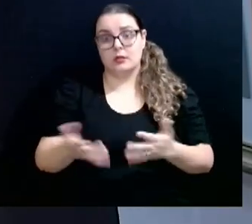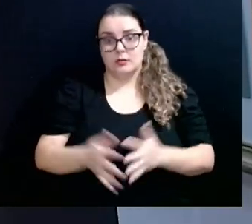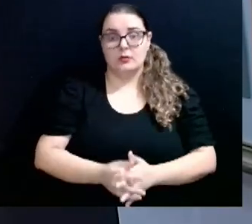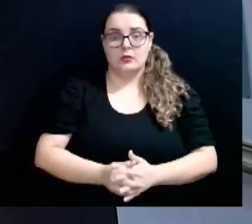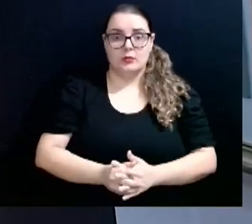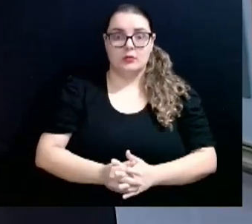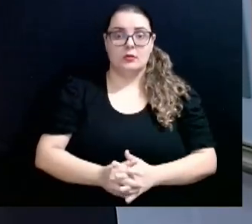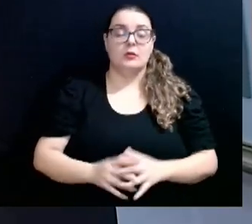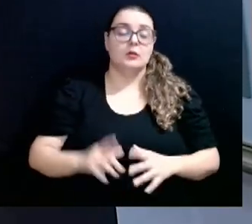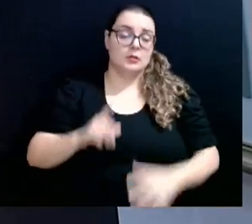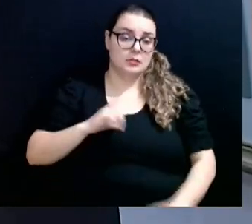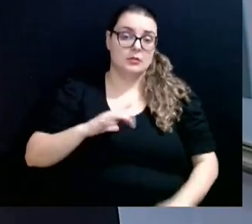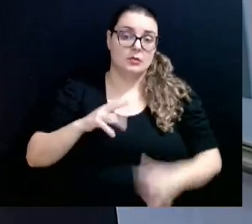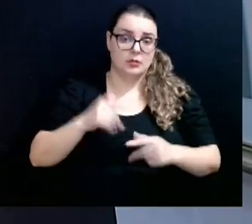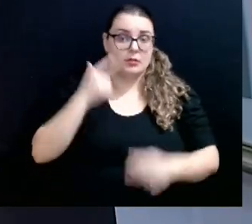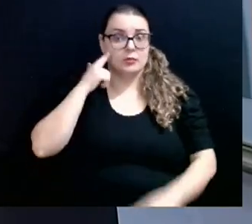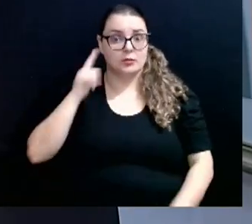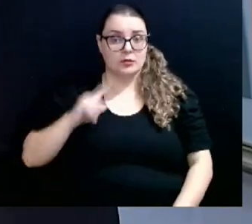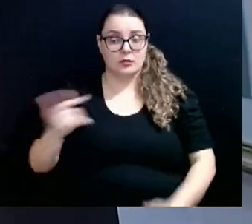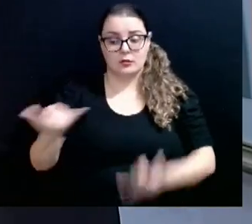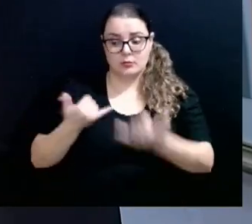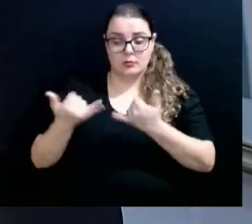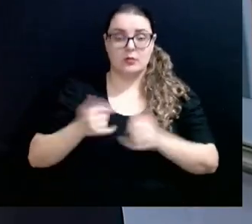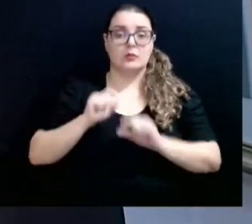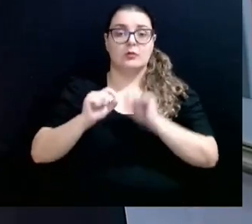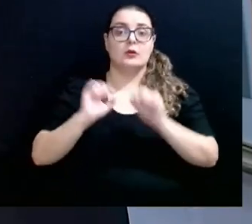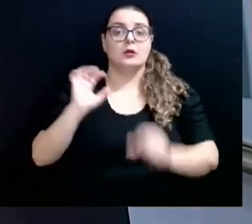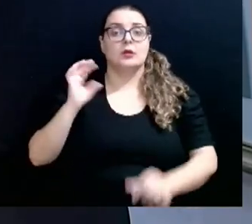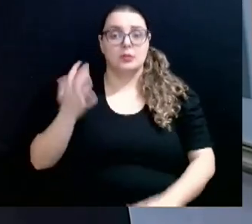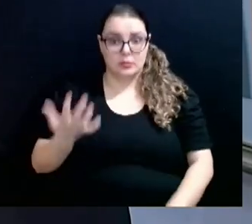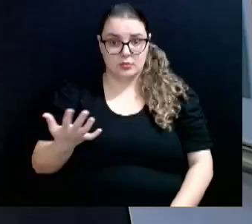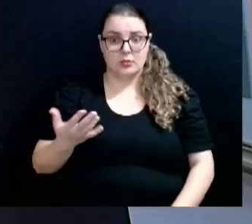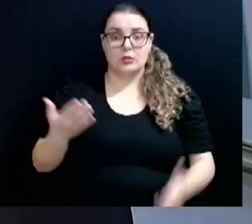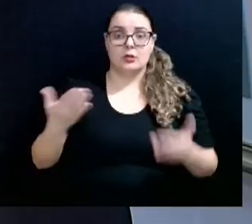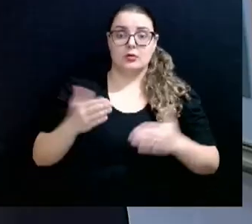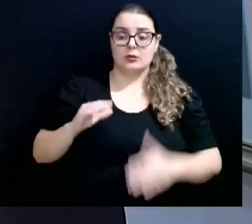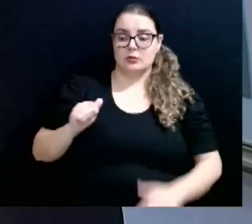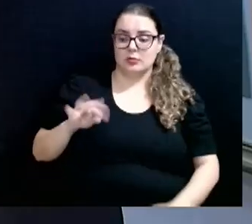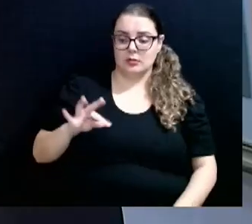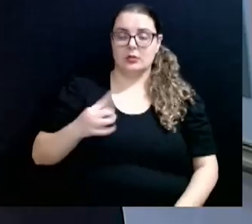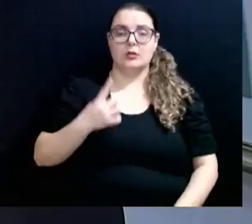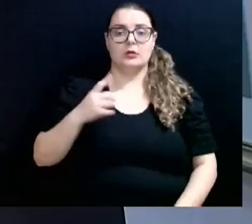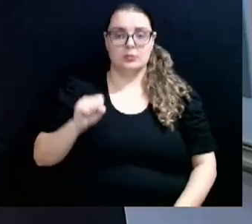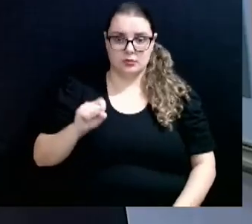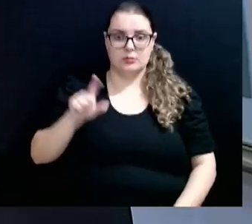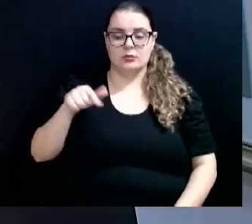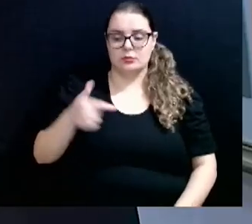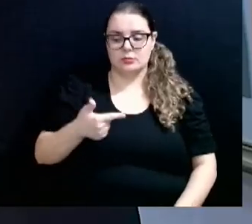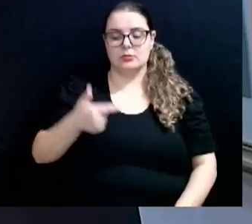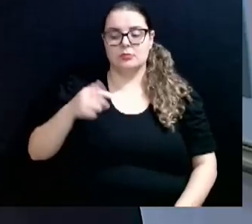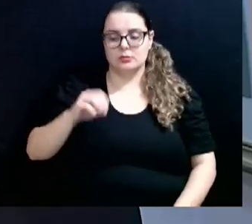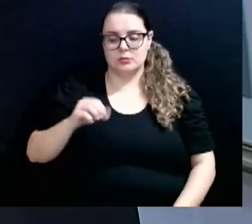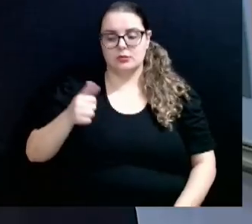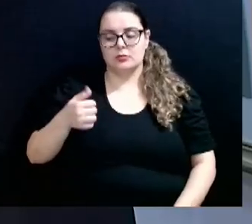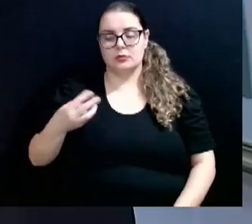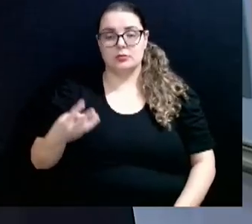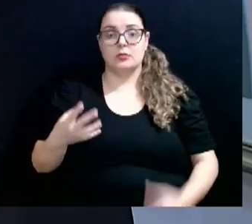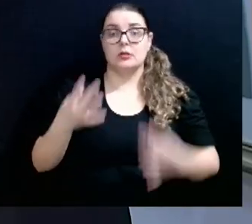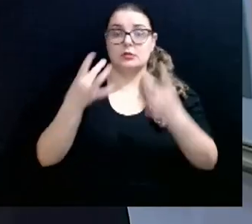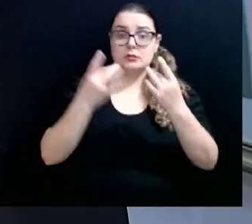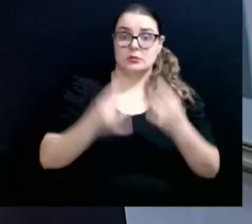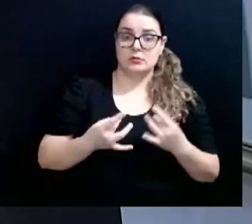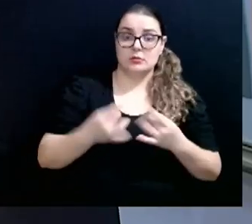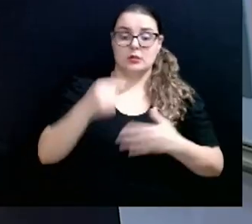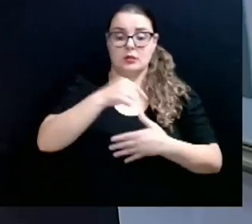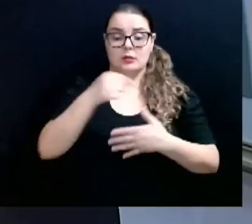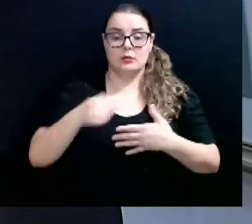pelo que ela me contou. O que acontece? Hoje a CAT 18 de 2013, ela disciplina os critérios para concessão de